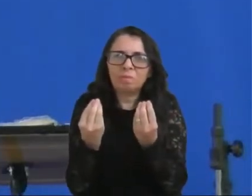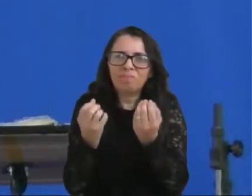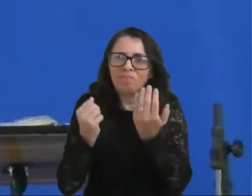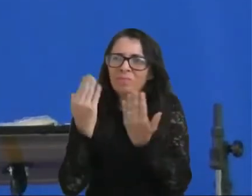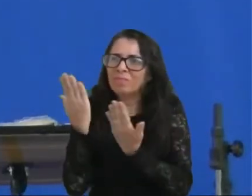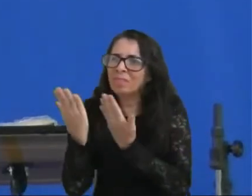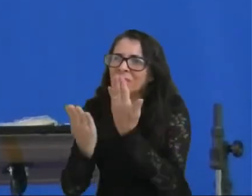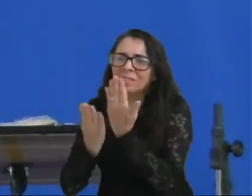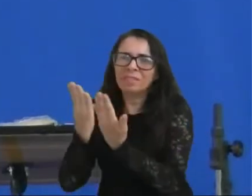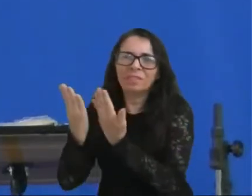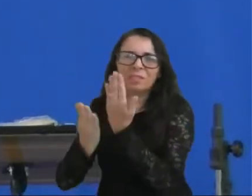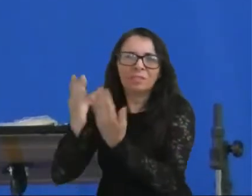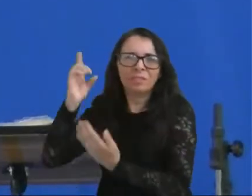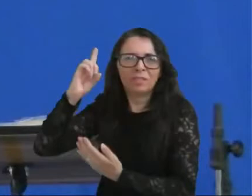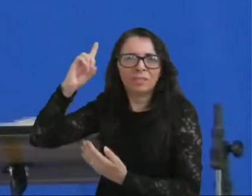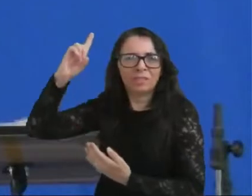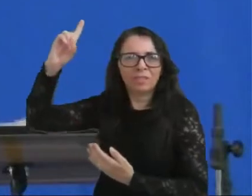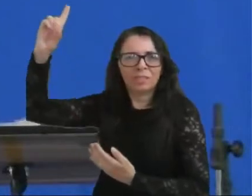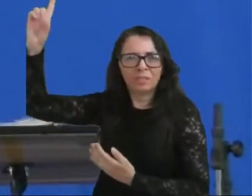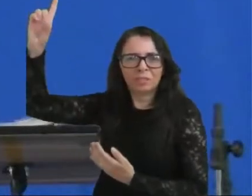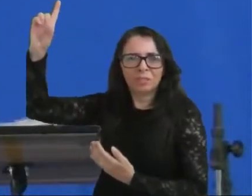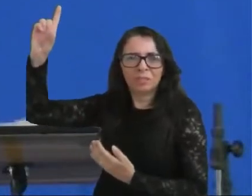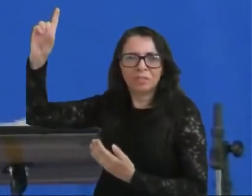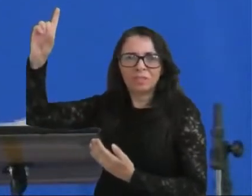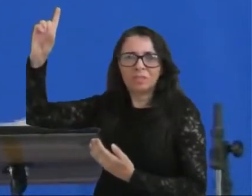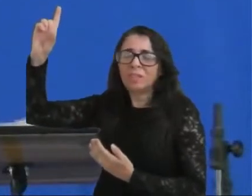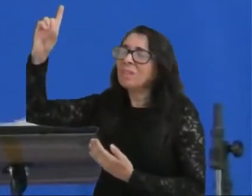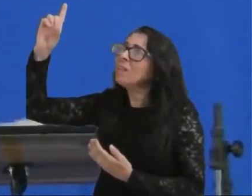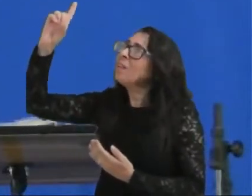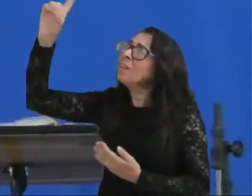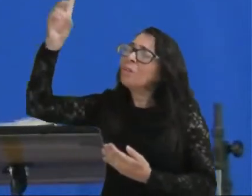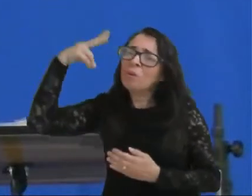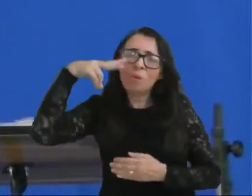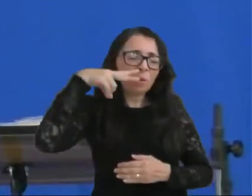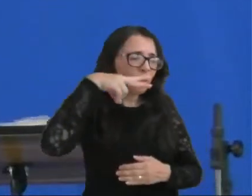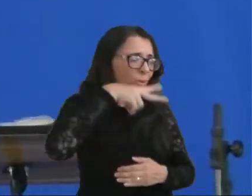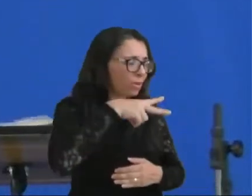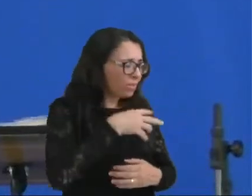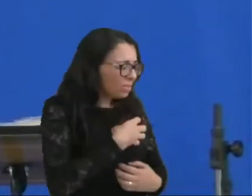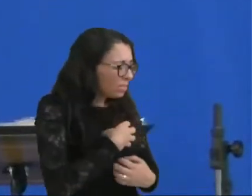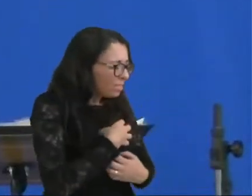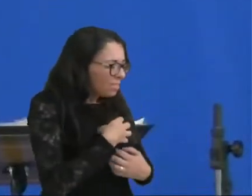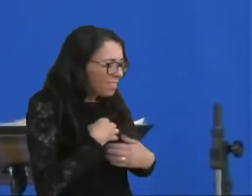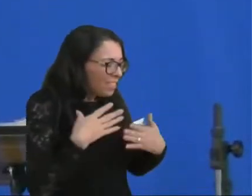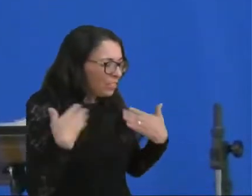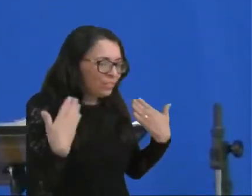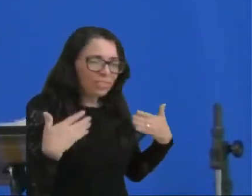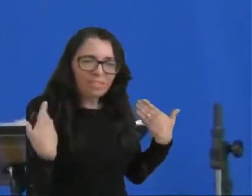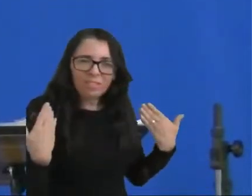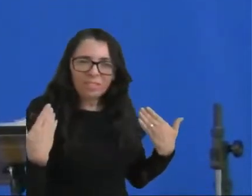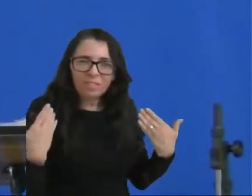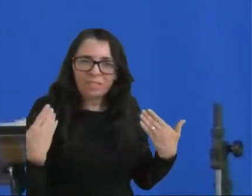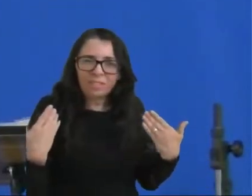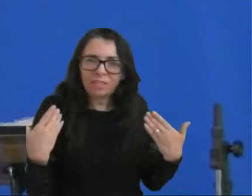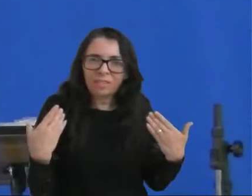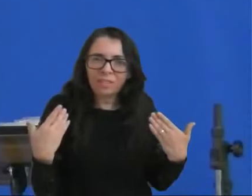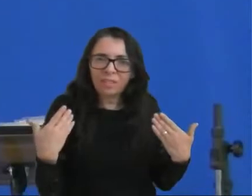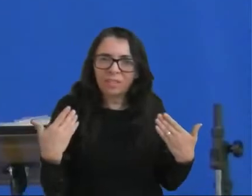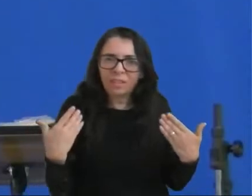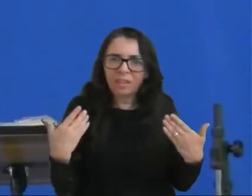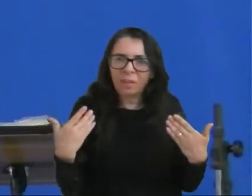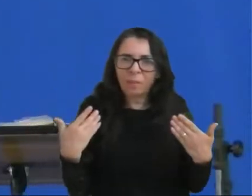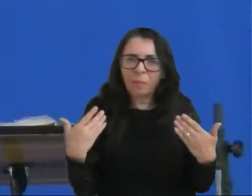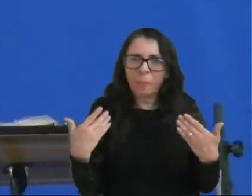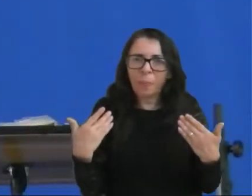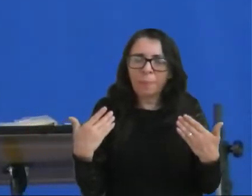que está aí na tua casa, você que está aí na tua sala, no conforto da tua sala, você que está pensando assim, não é loucura, não